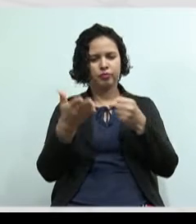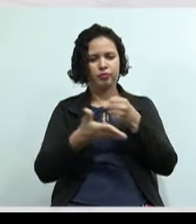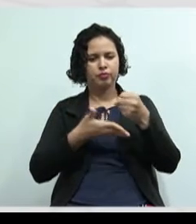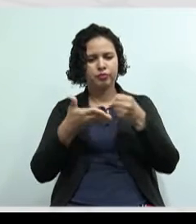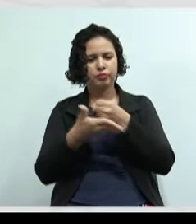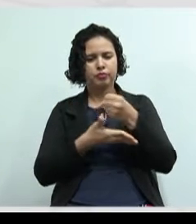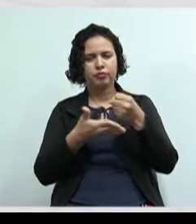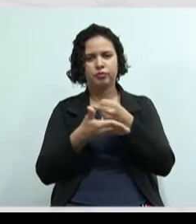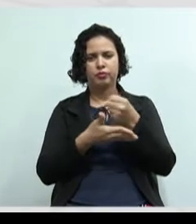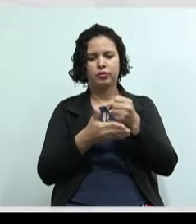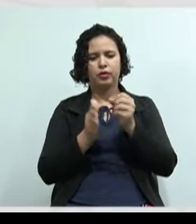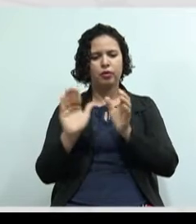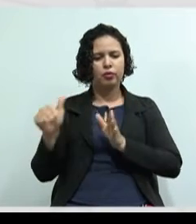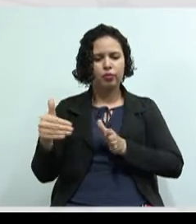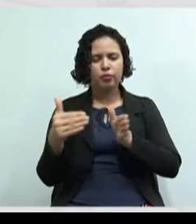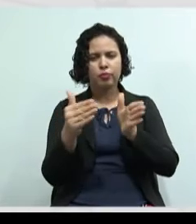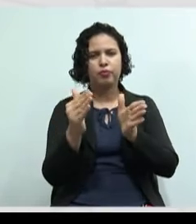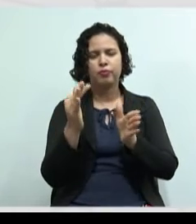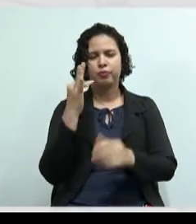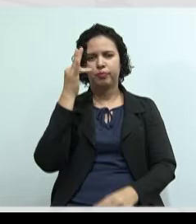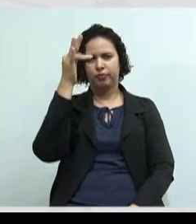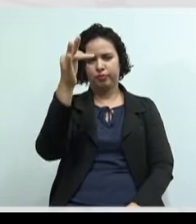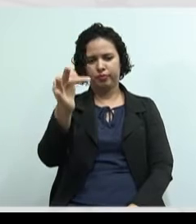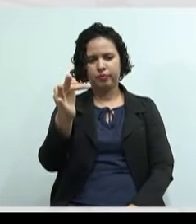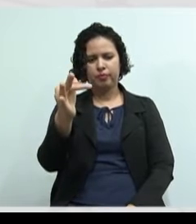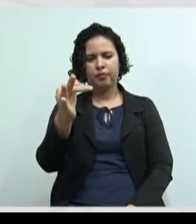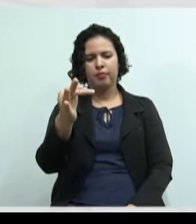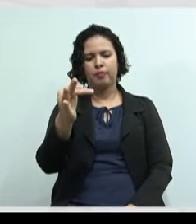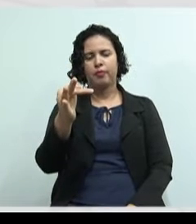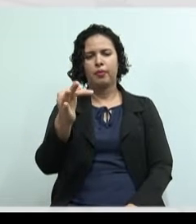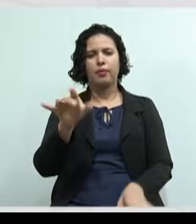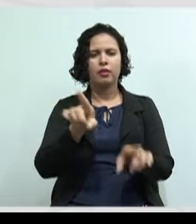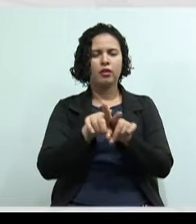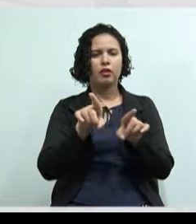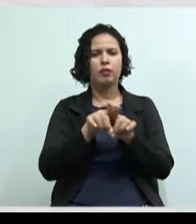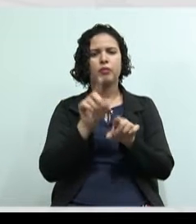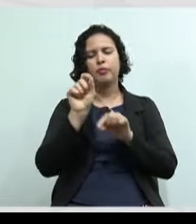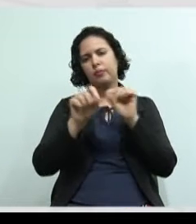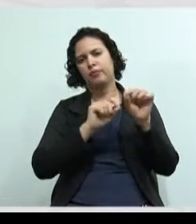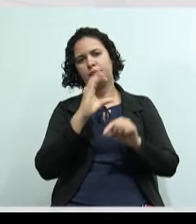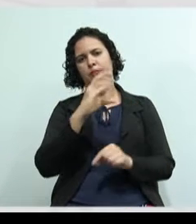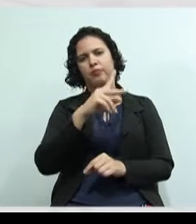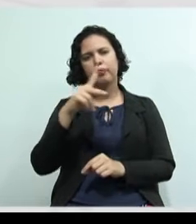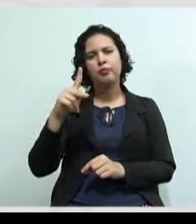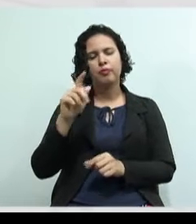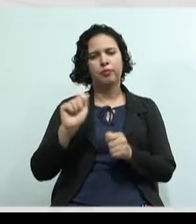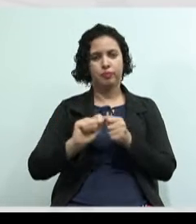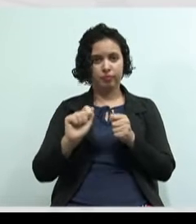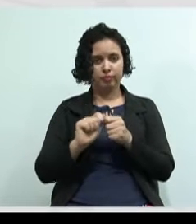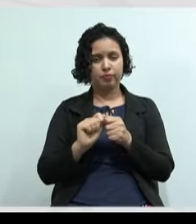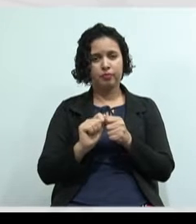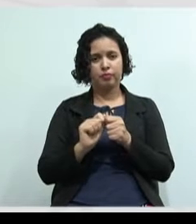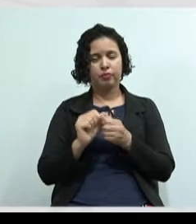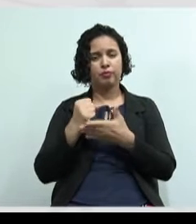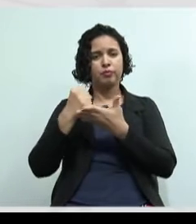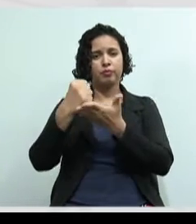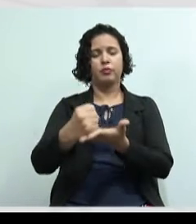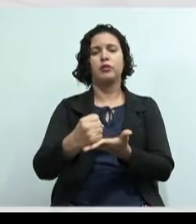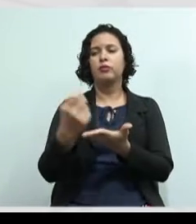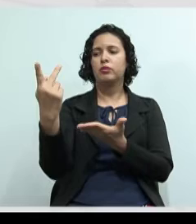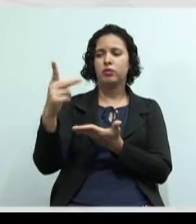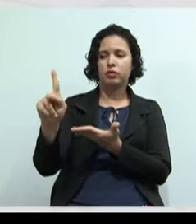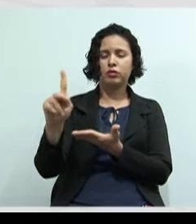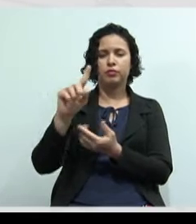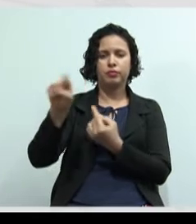de ação para o futuro, é igual ao planejamento, tá? Compreende o que a organização fará de modo a atender os